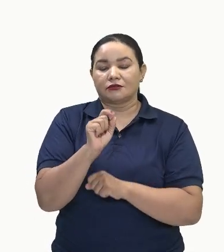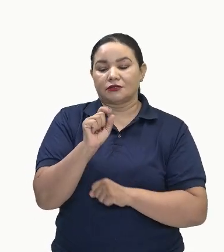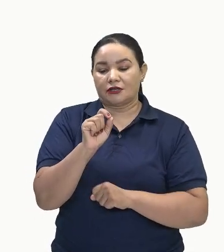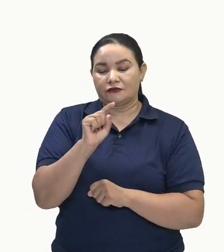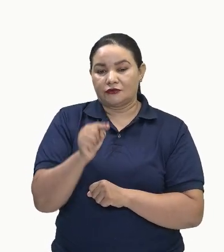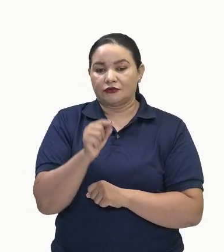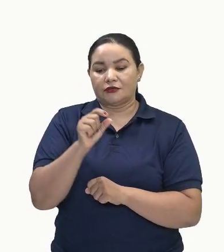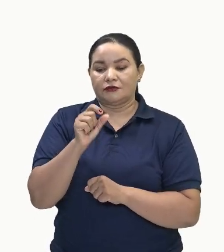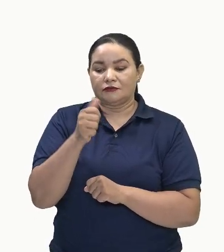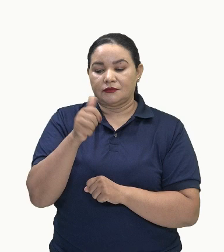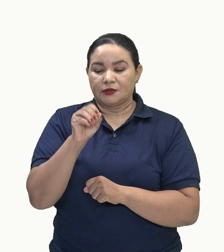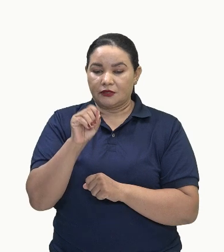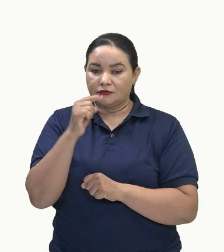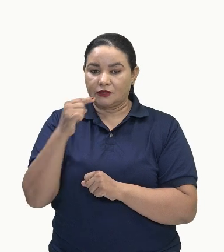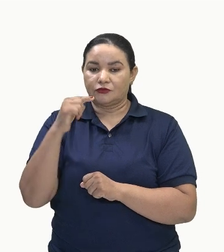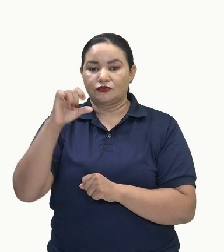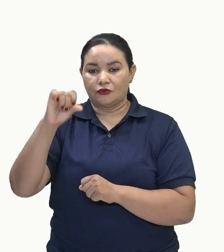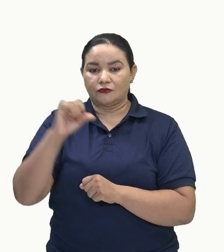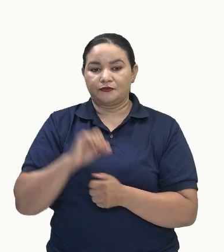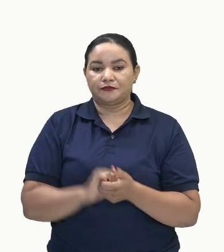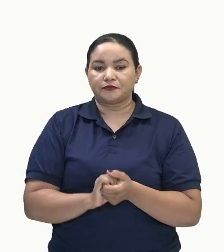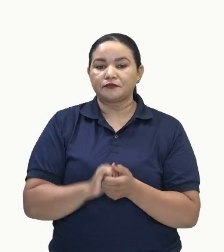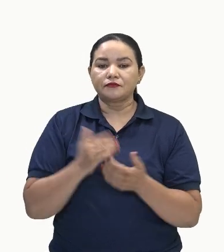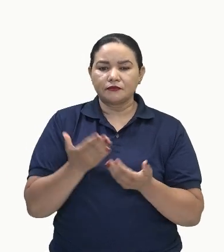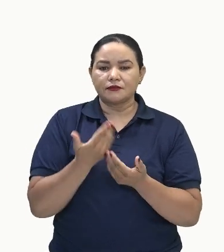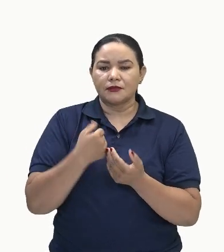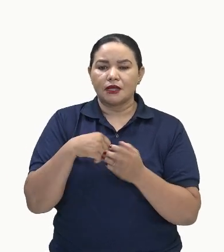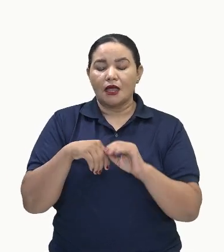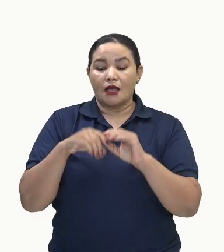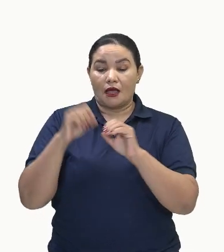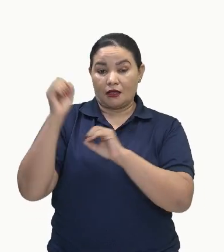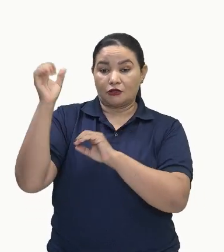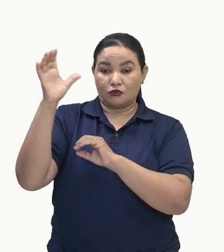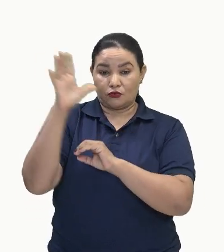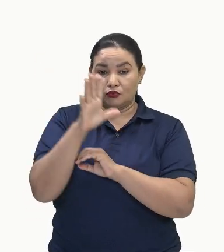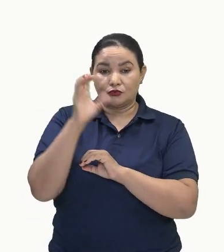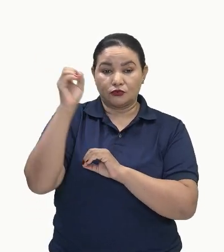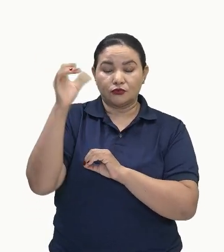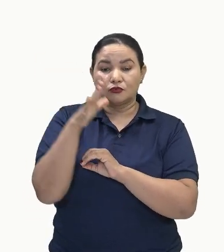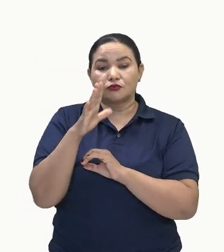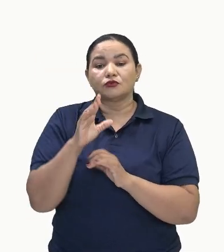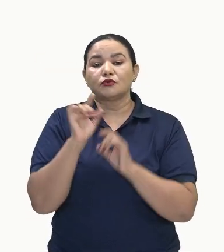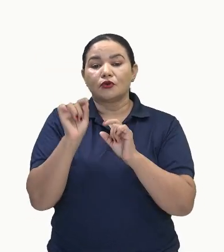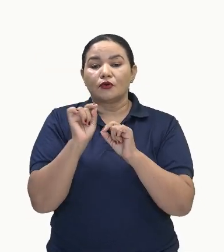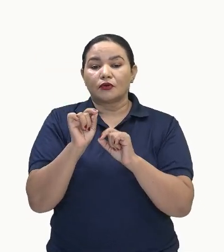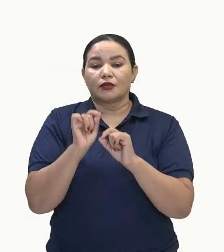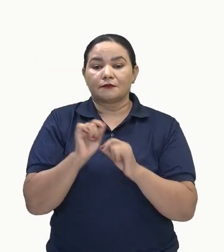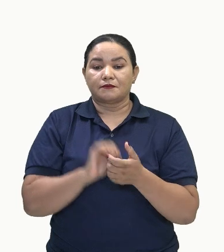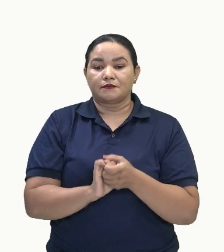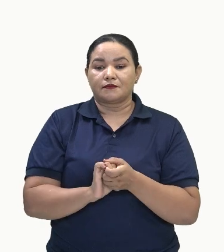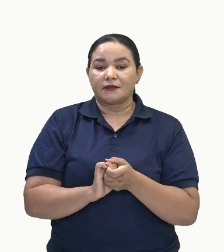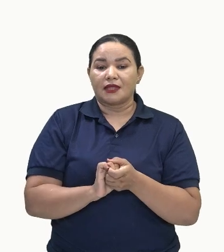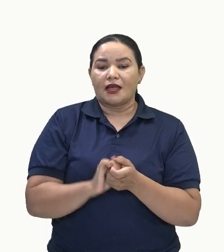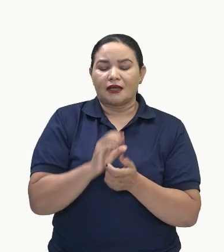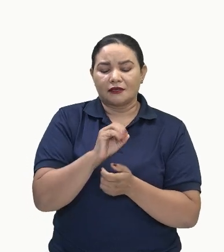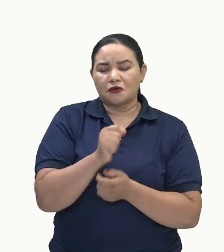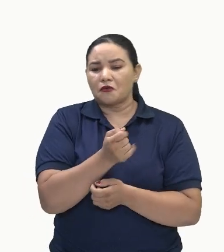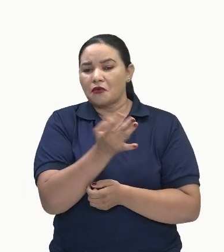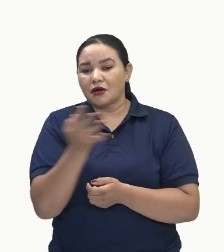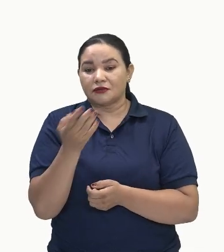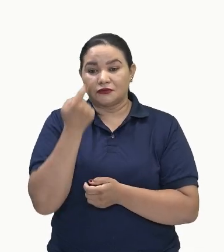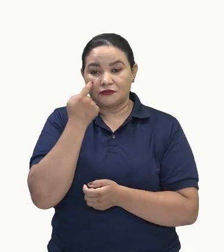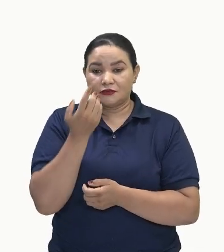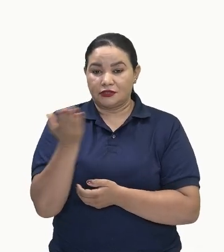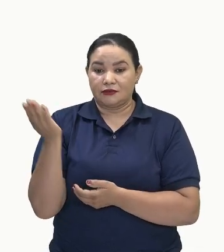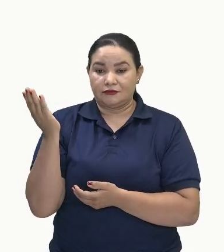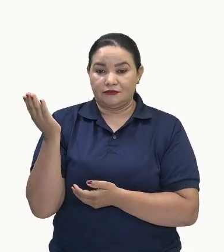Tempo que a luz leva para atravessar o núcleo atômico. Esse tempo é 0,1 monte de zero até chegarmos